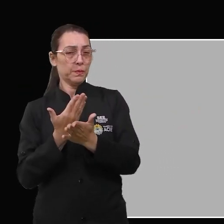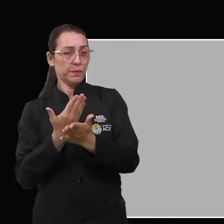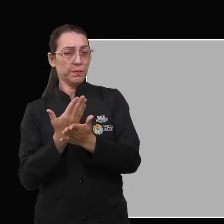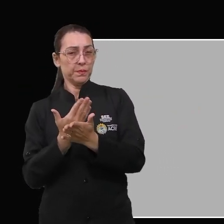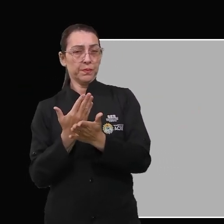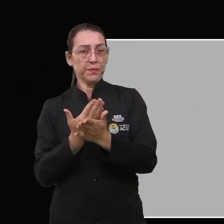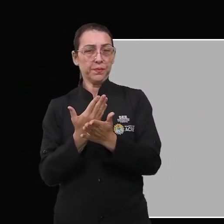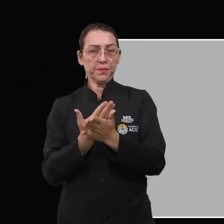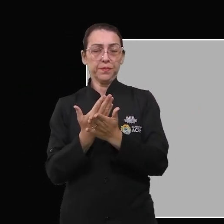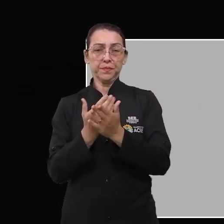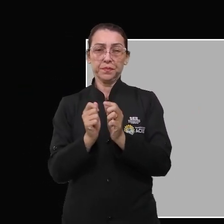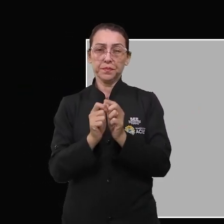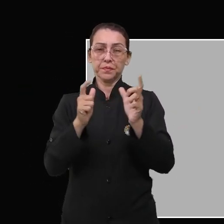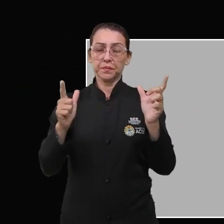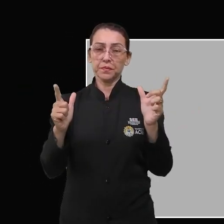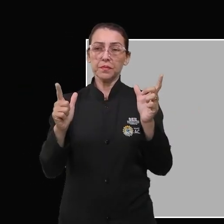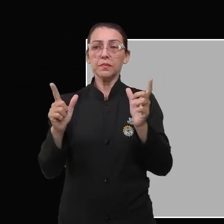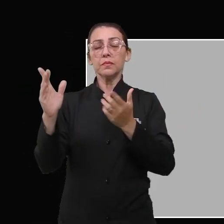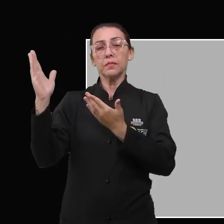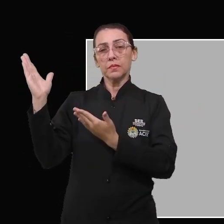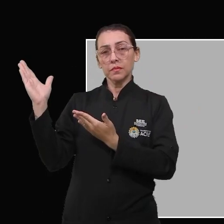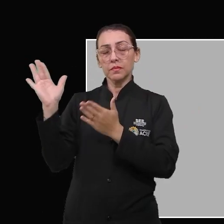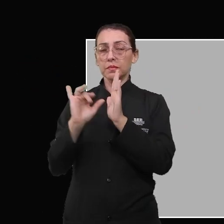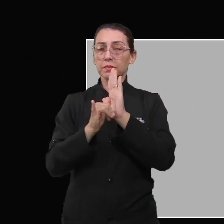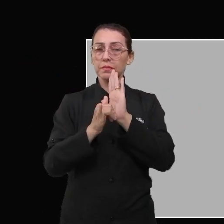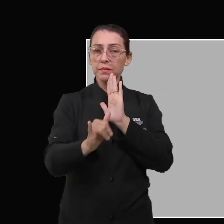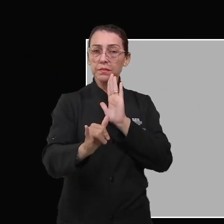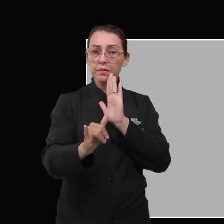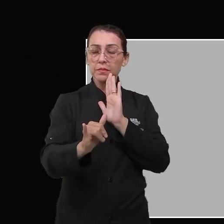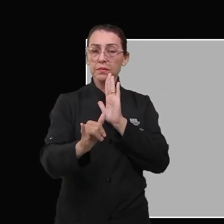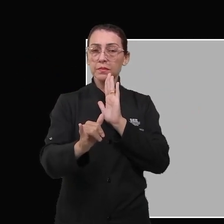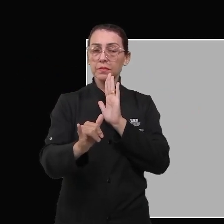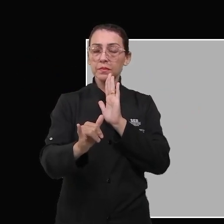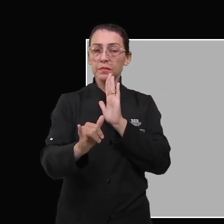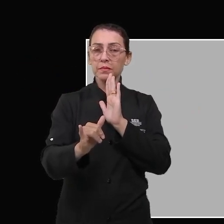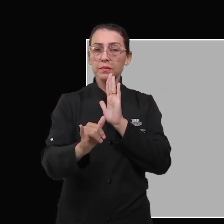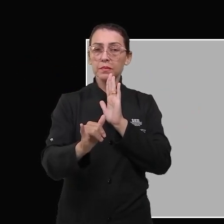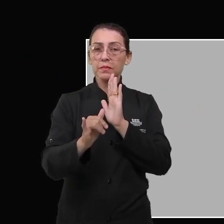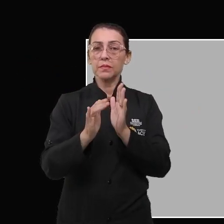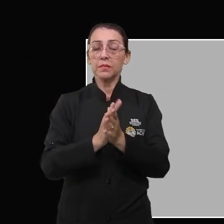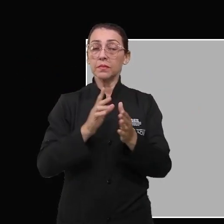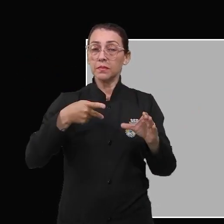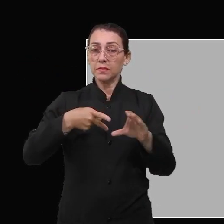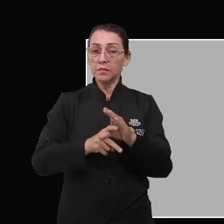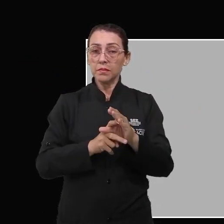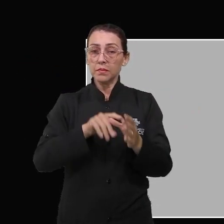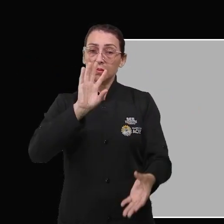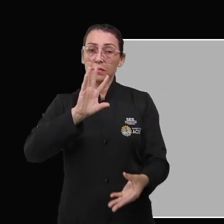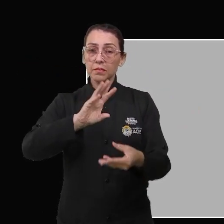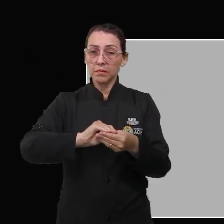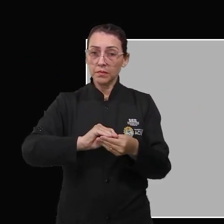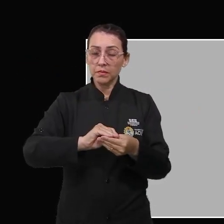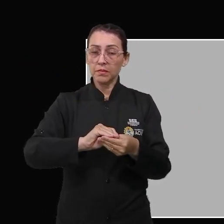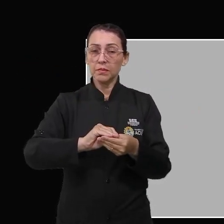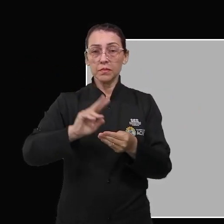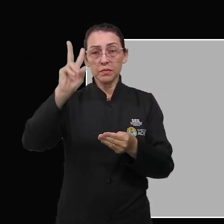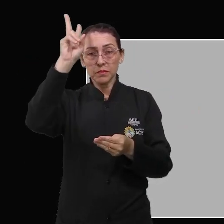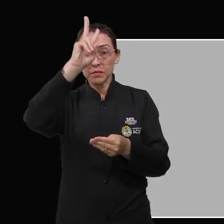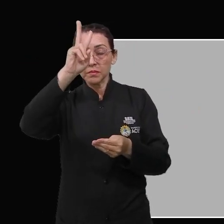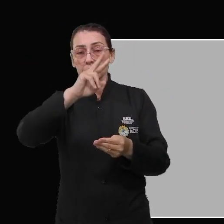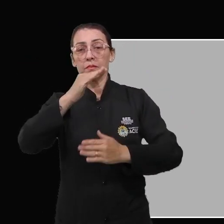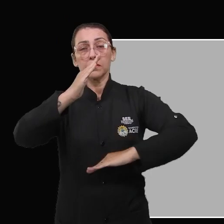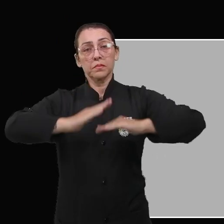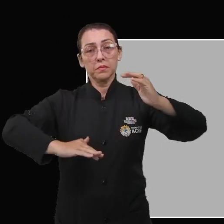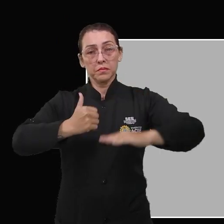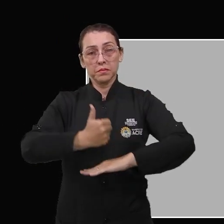para justamente aumentar e ampliar isso aqui, o currículo. Currículo é um resumo, na verdade, é a sua história